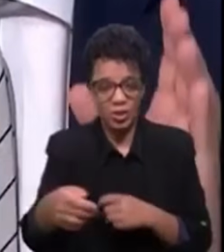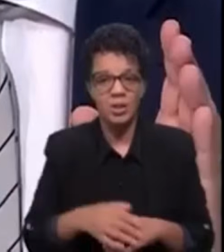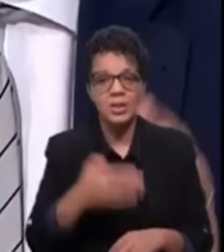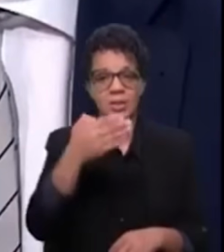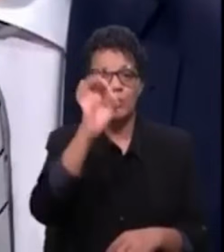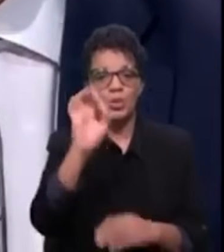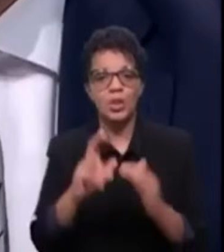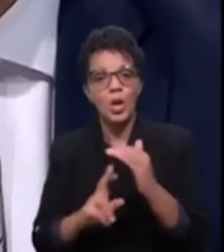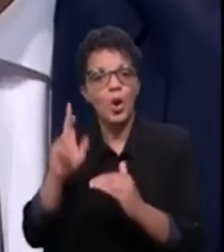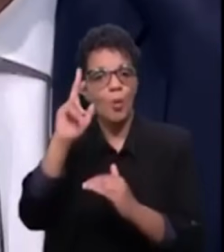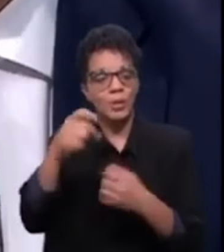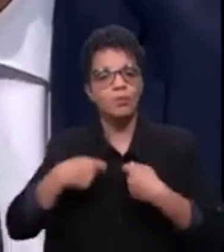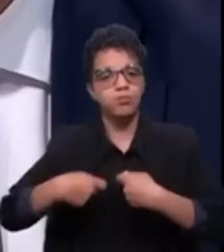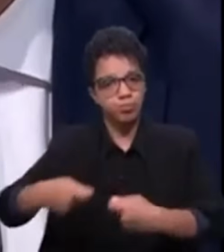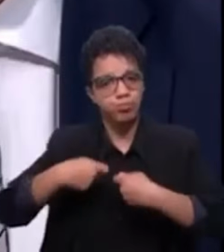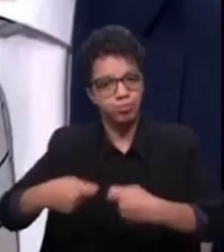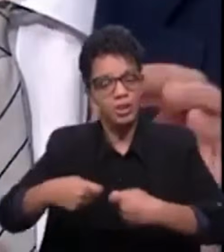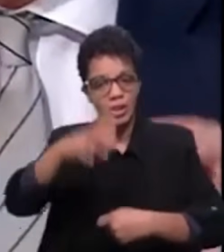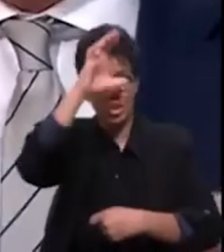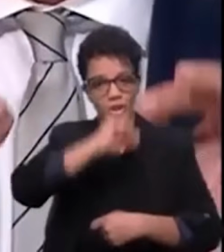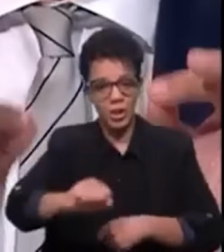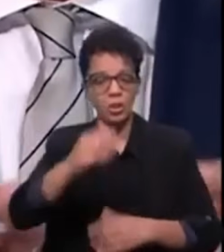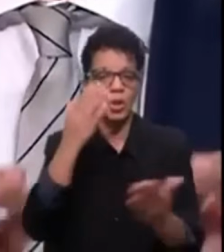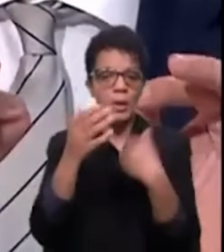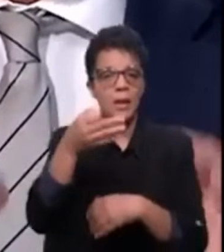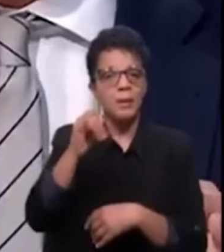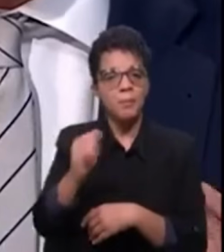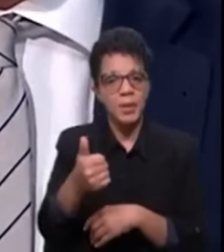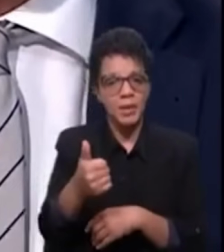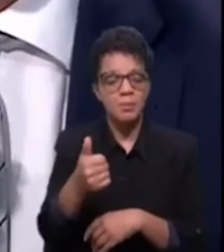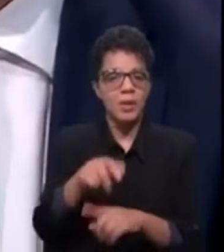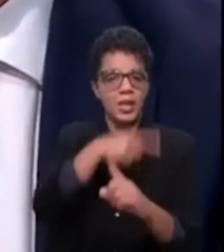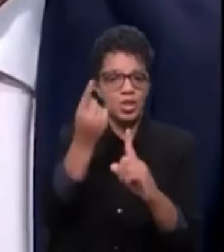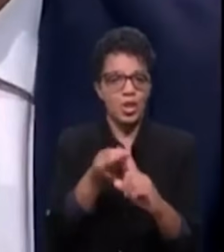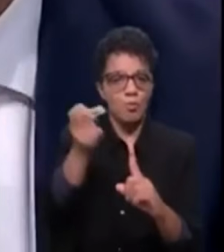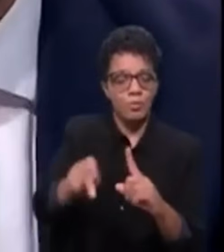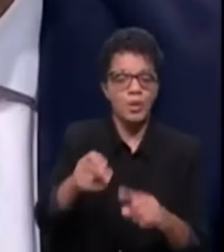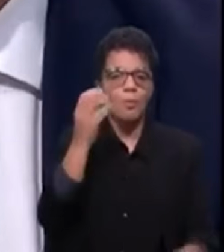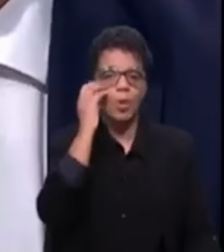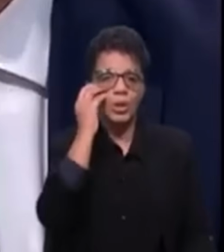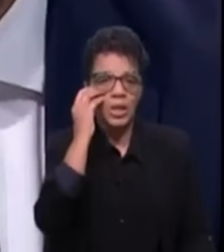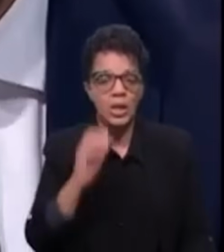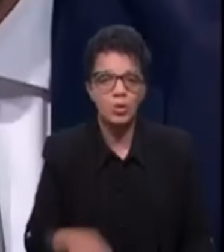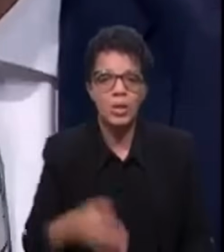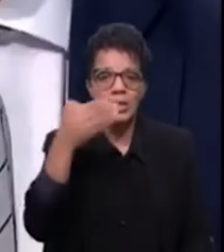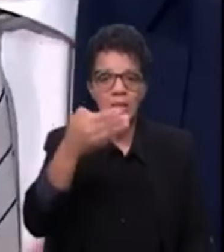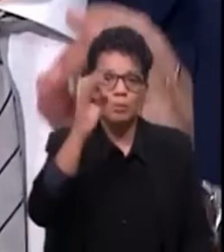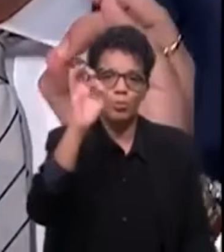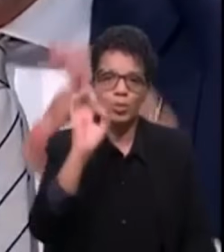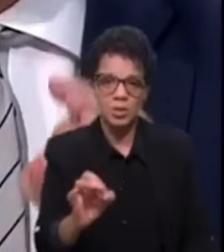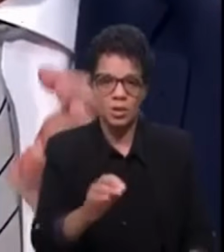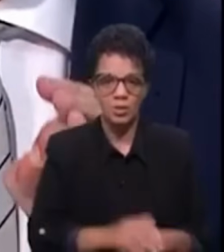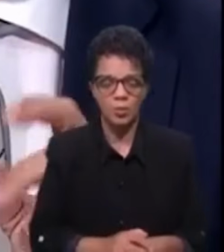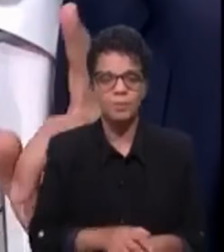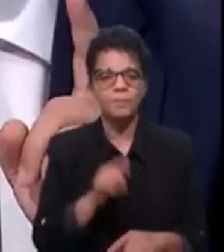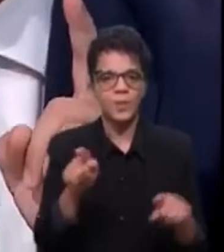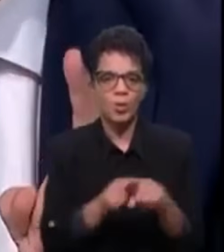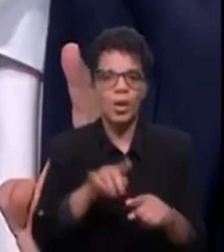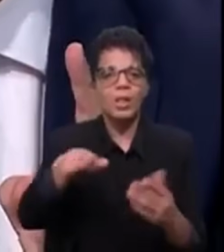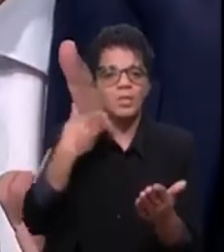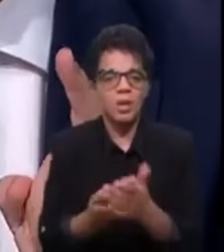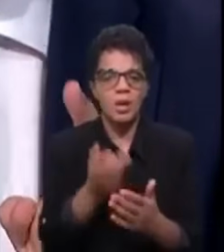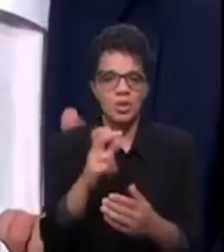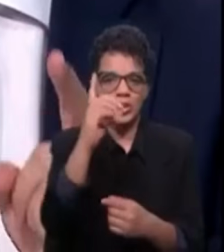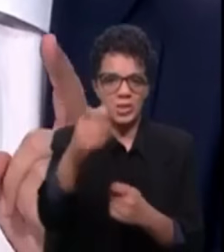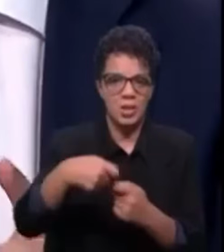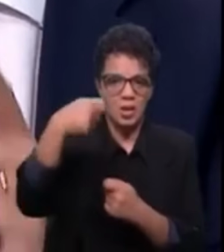7% da despesa do Estado Face ao PIB que tivemos este ano luí mon 7% é perfeitamente fazível em